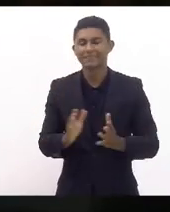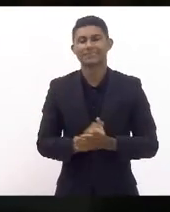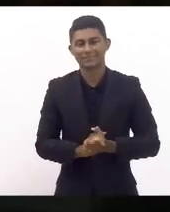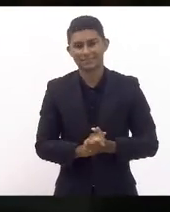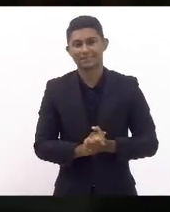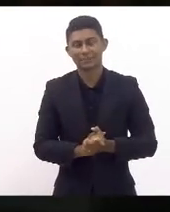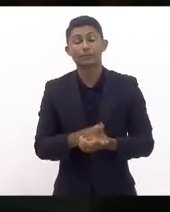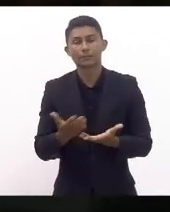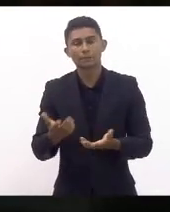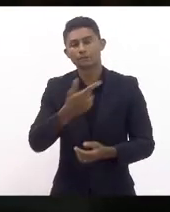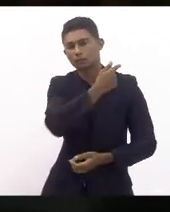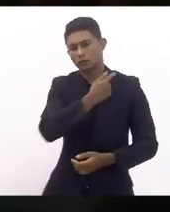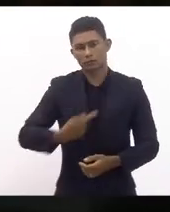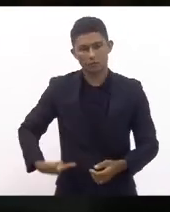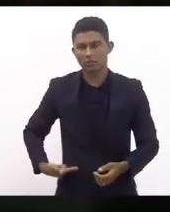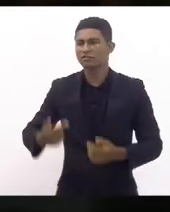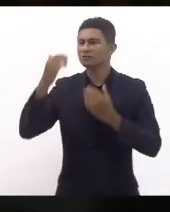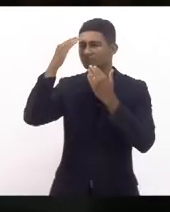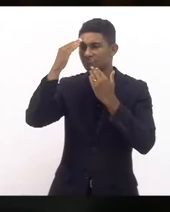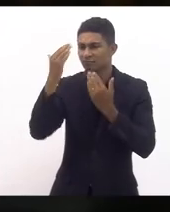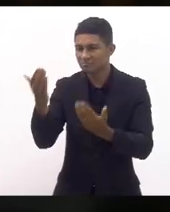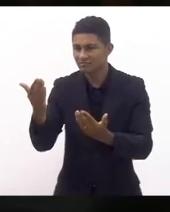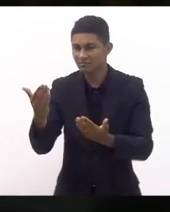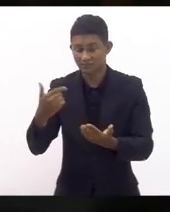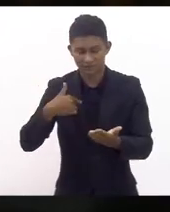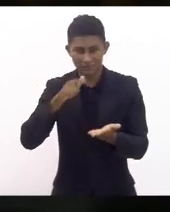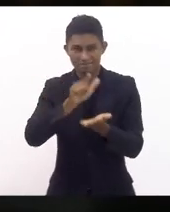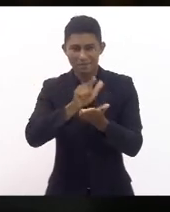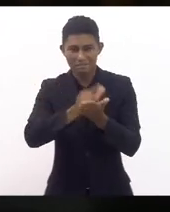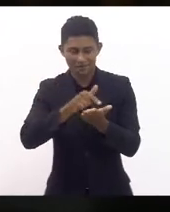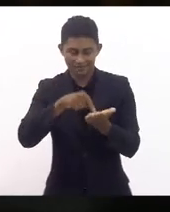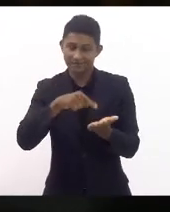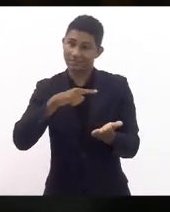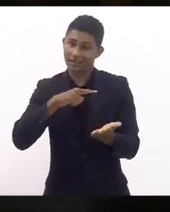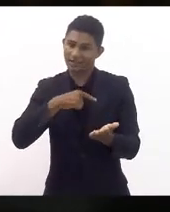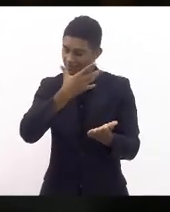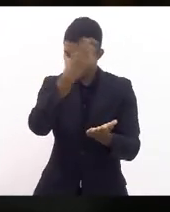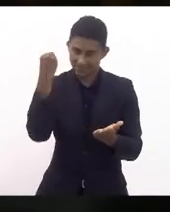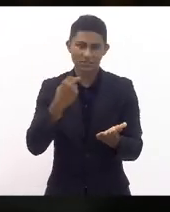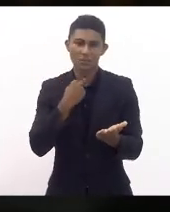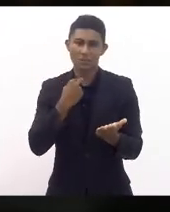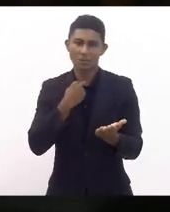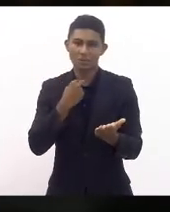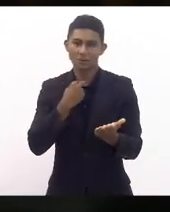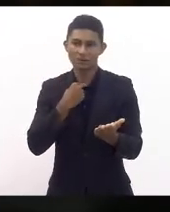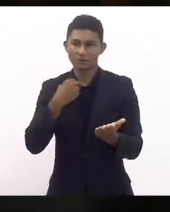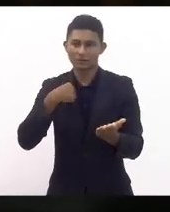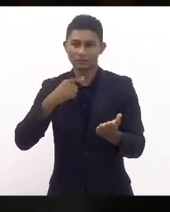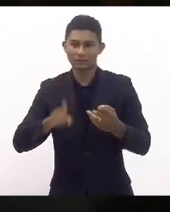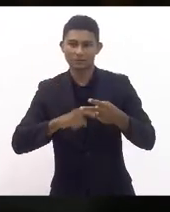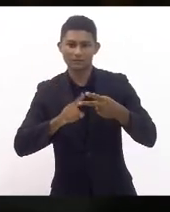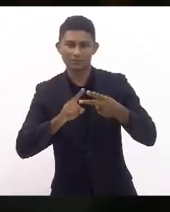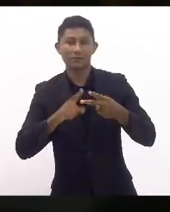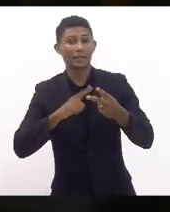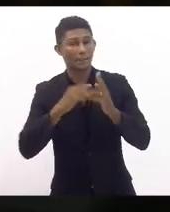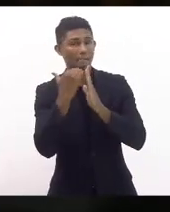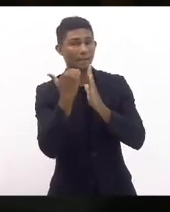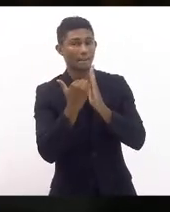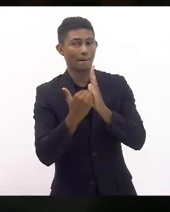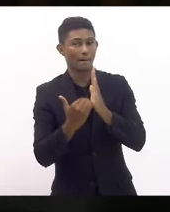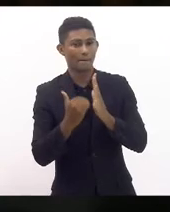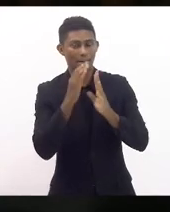agradecendo o governador, eu tenho uma colinha aqui para não esquecer de falar nada, né? Eu estou só no segundo ponto, tem uns 20 aqui.